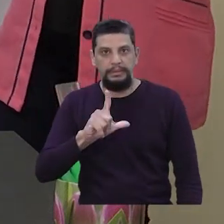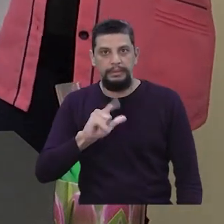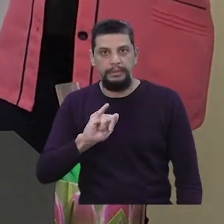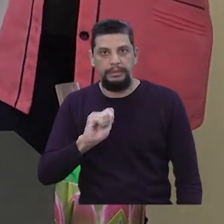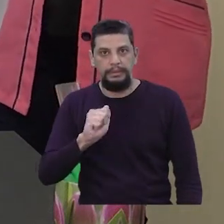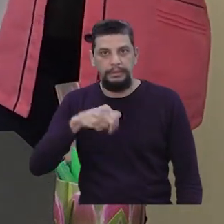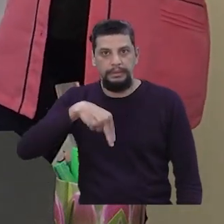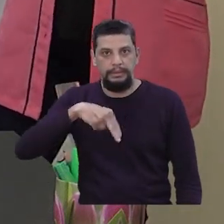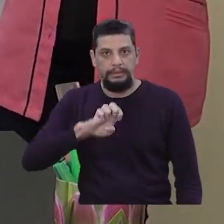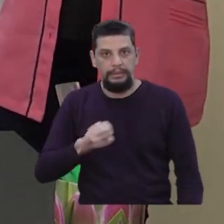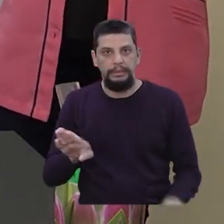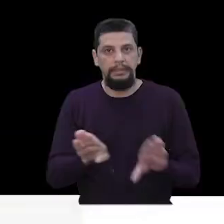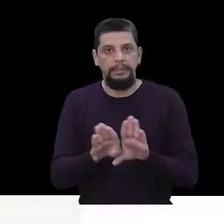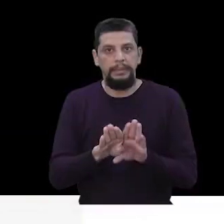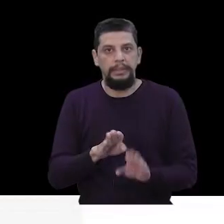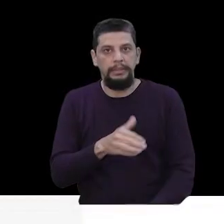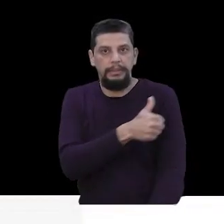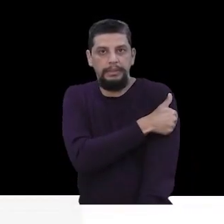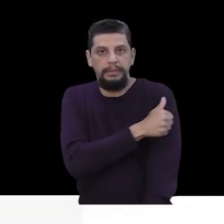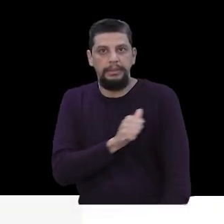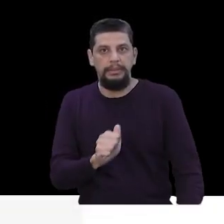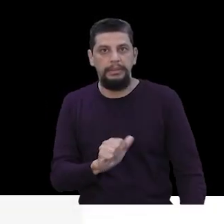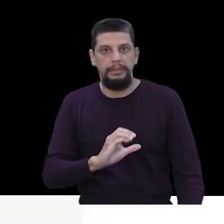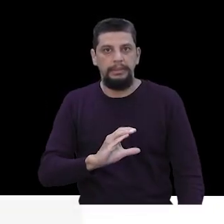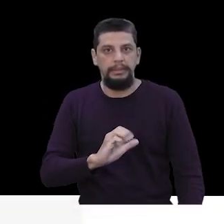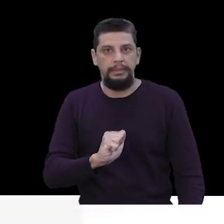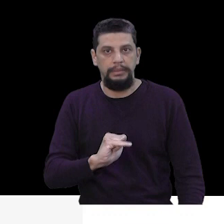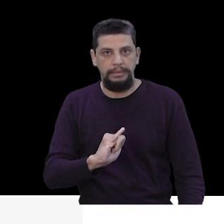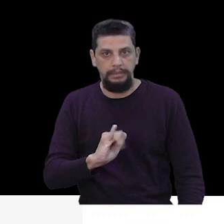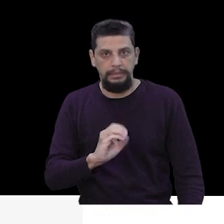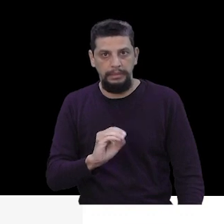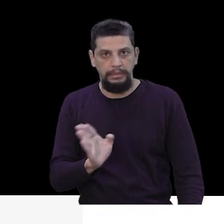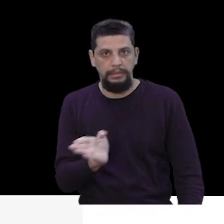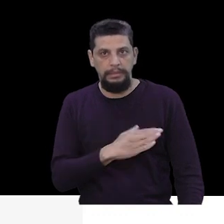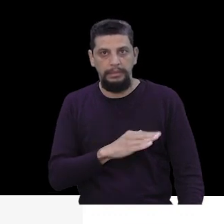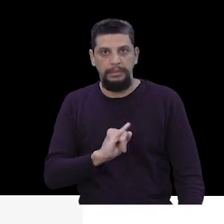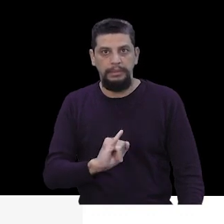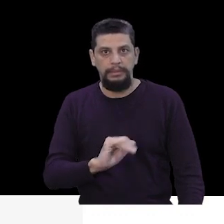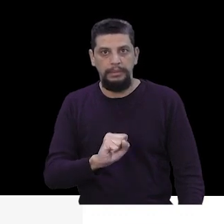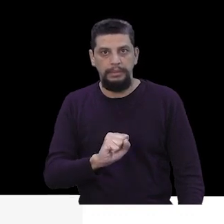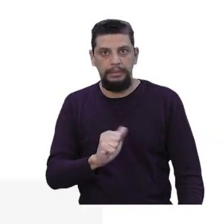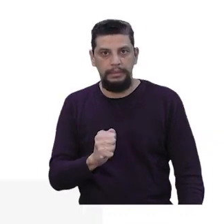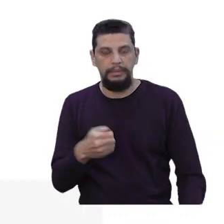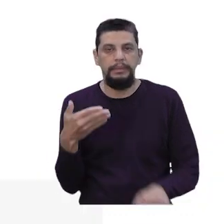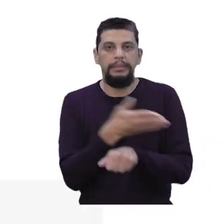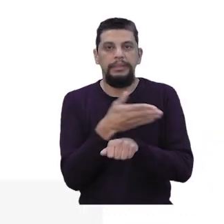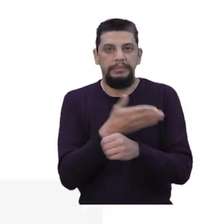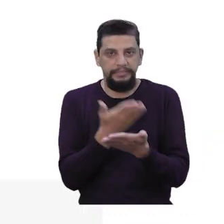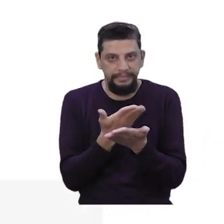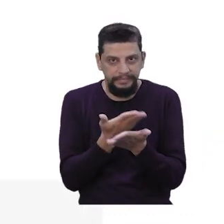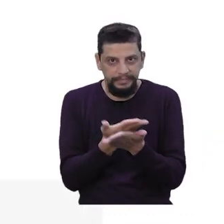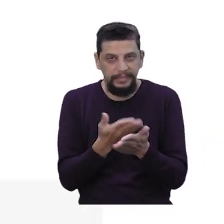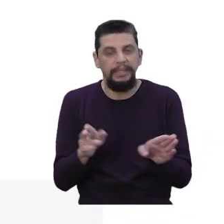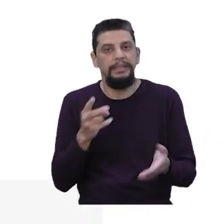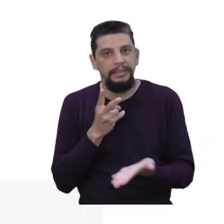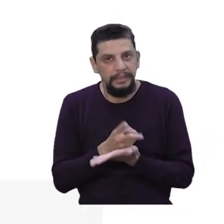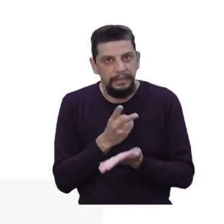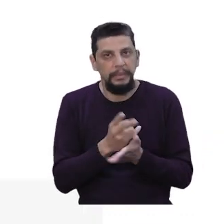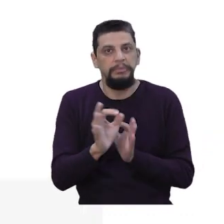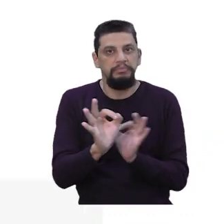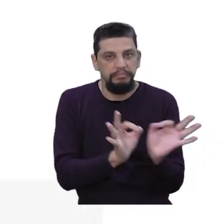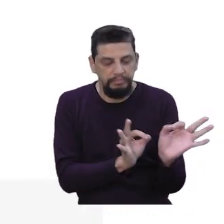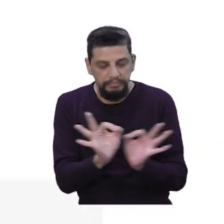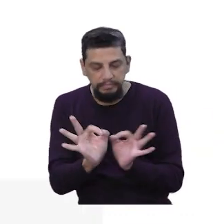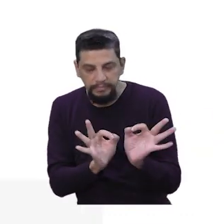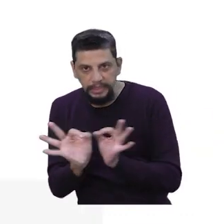gente estarão hoje o Caio e a Isa, que vão participar da nossa aula aqui. E como sempre, além da